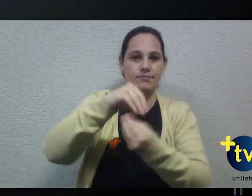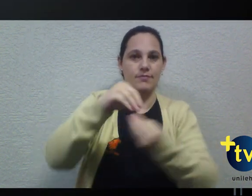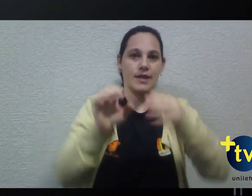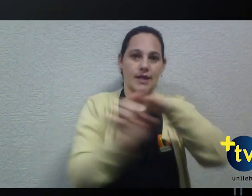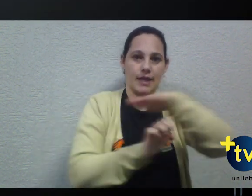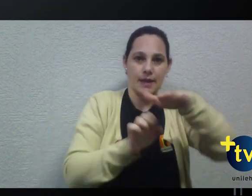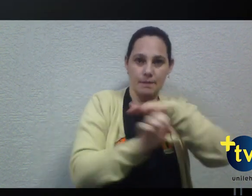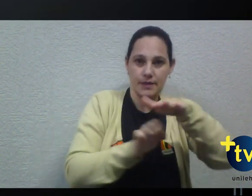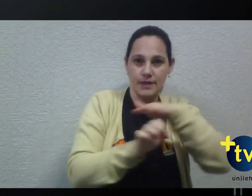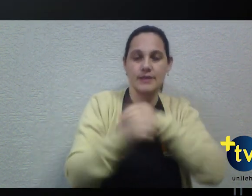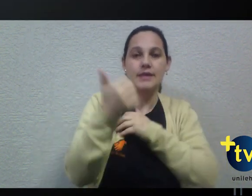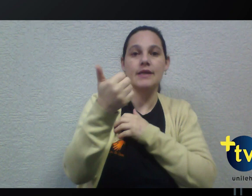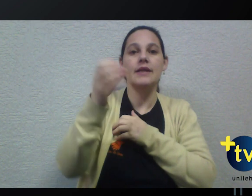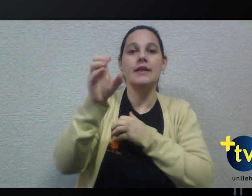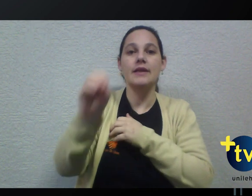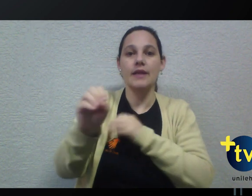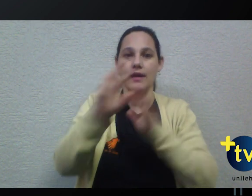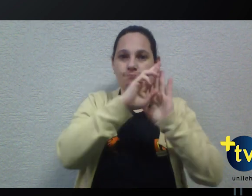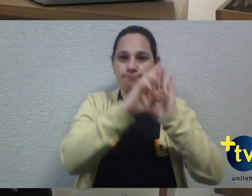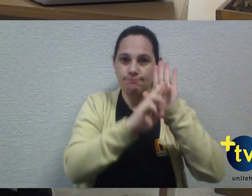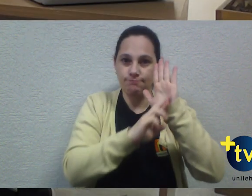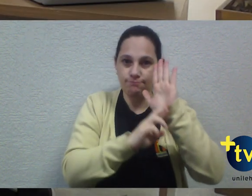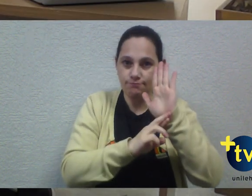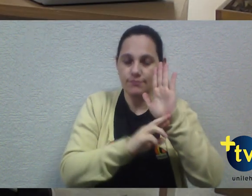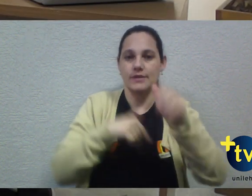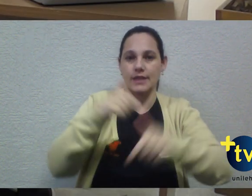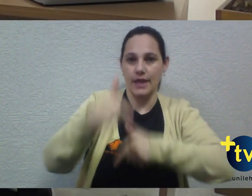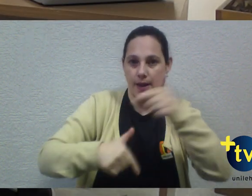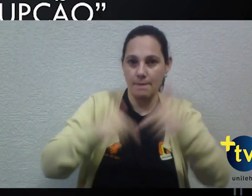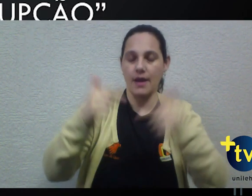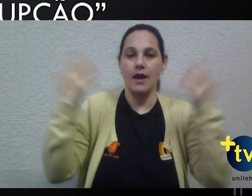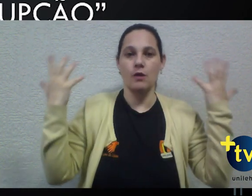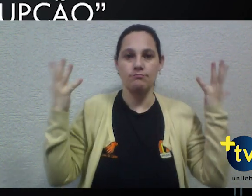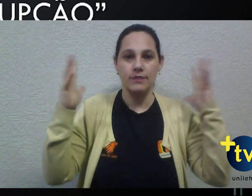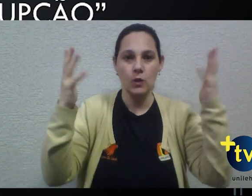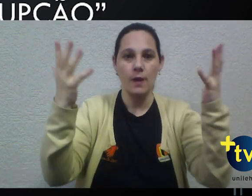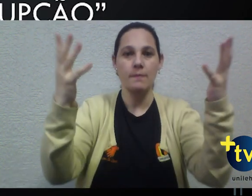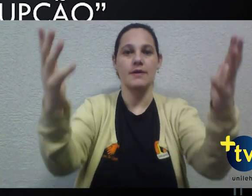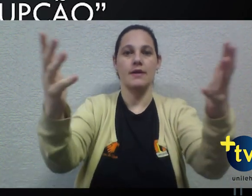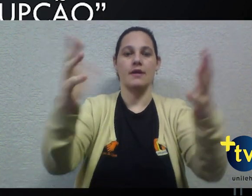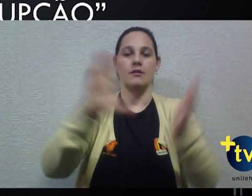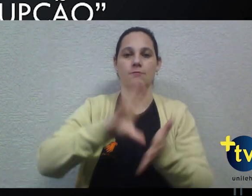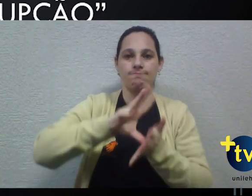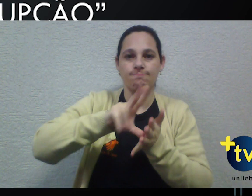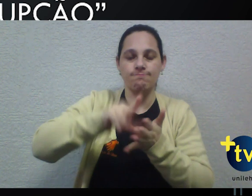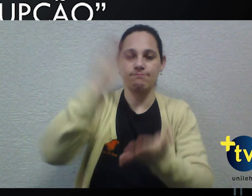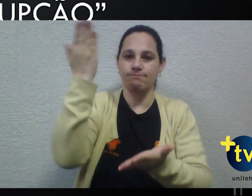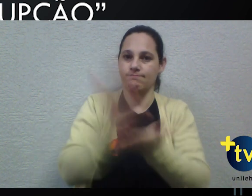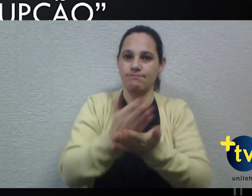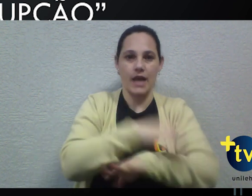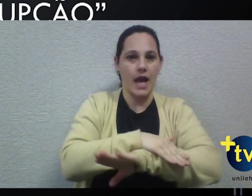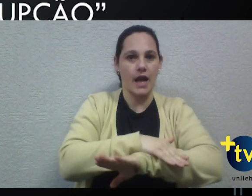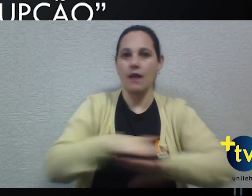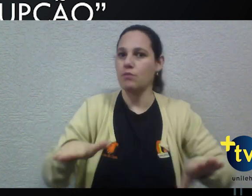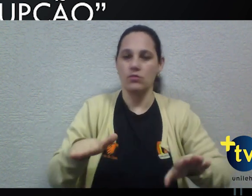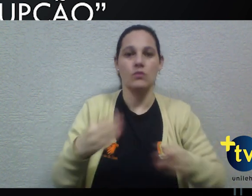para engajar empresas e organizações na adoção de 10 princípios das áreas dos direitos humanos, trabalho, meio ambiente e